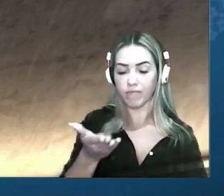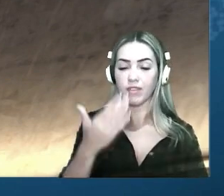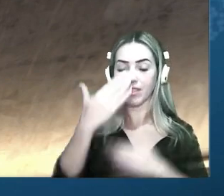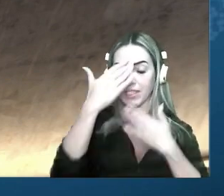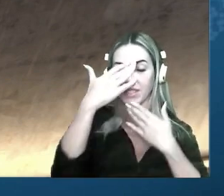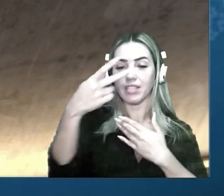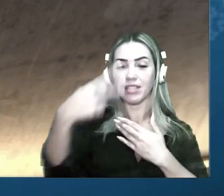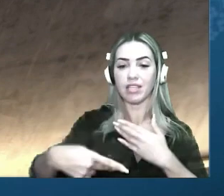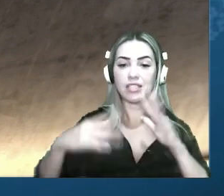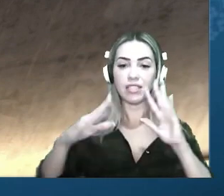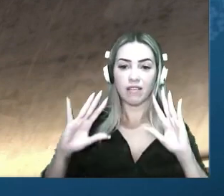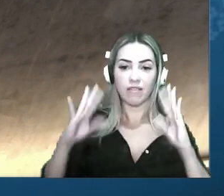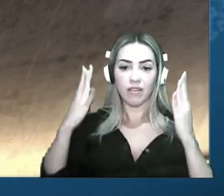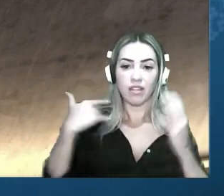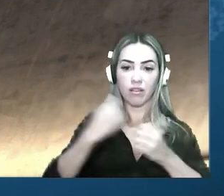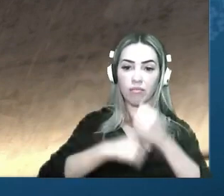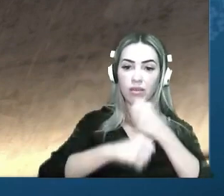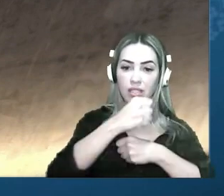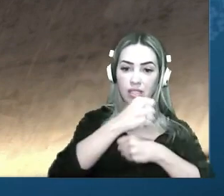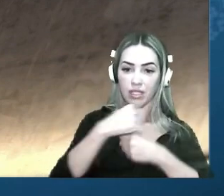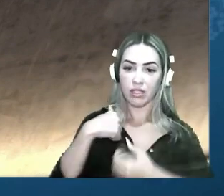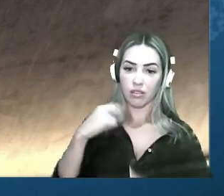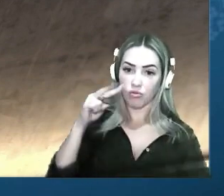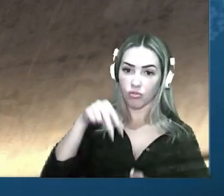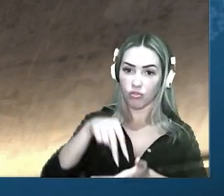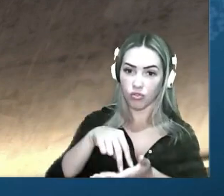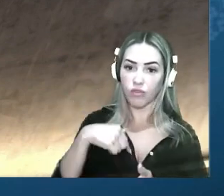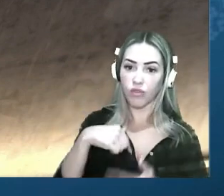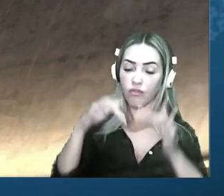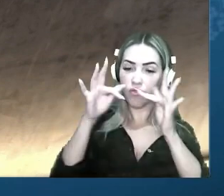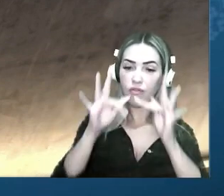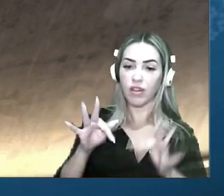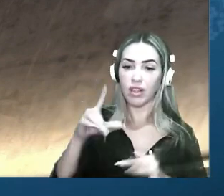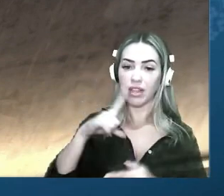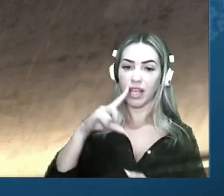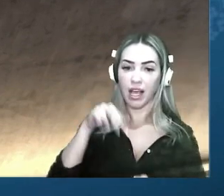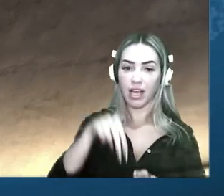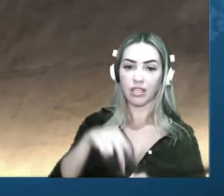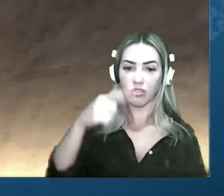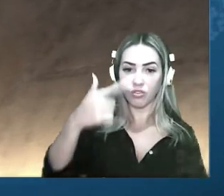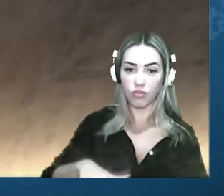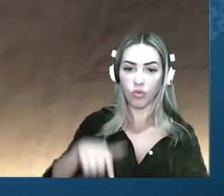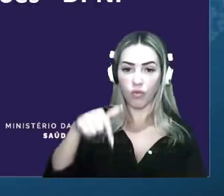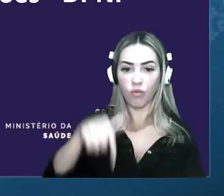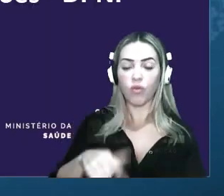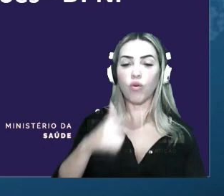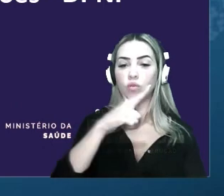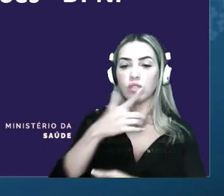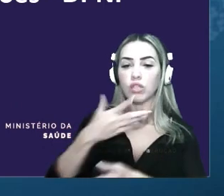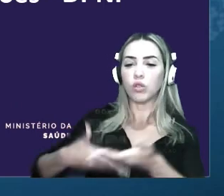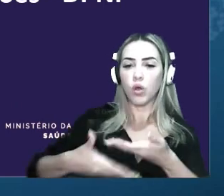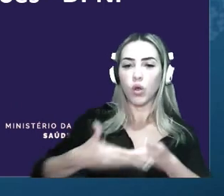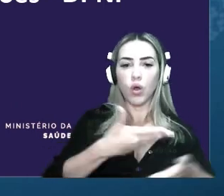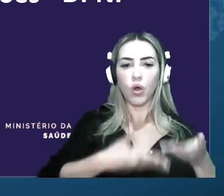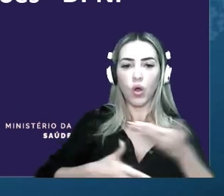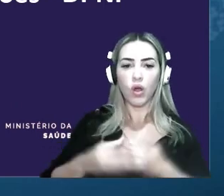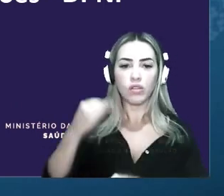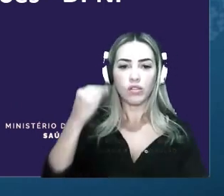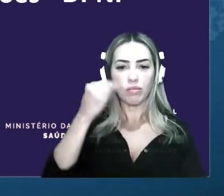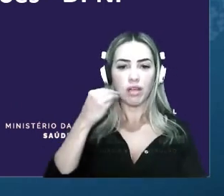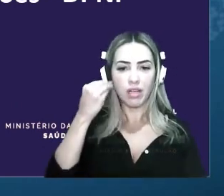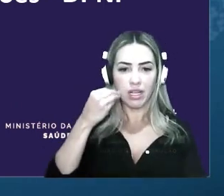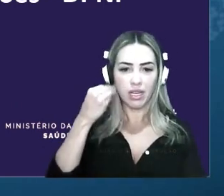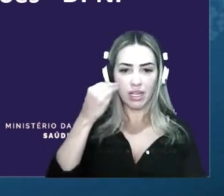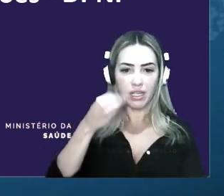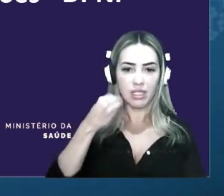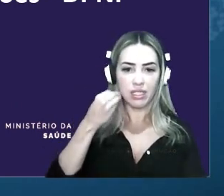aqui ano passado, volto aqui, fico muito feliz de estar aqui para poder compartilhar experiências e os desafios que nós temos na construção